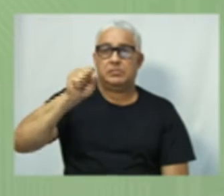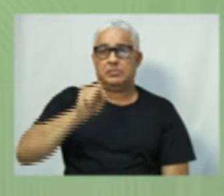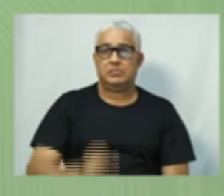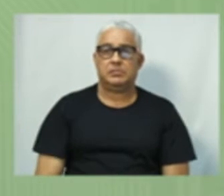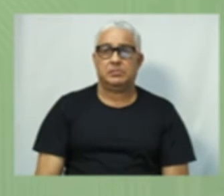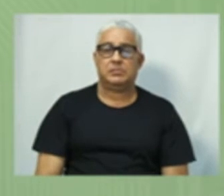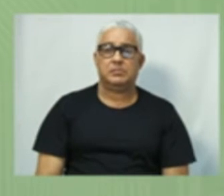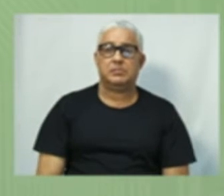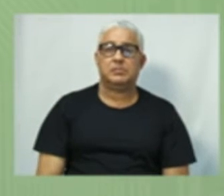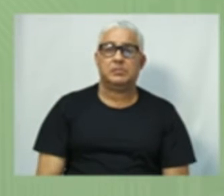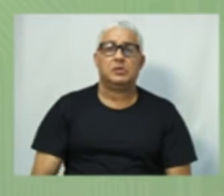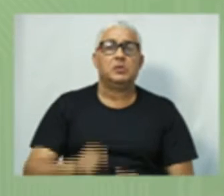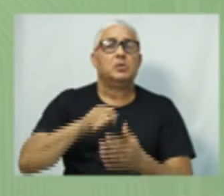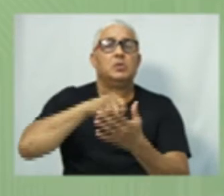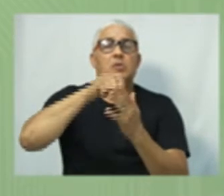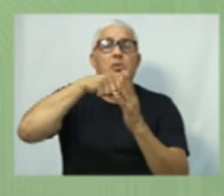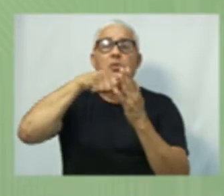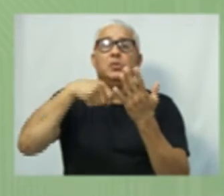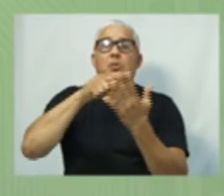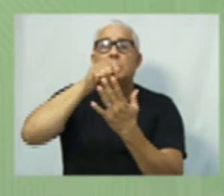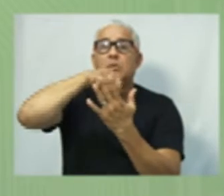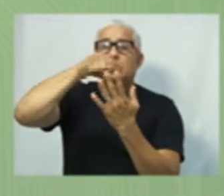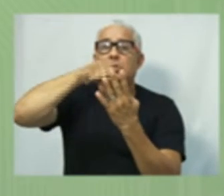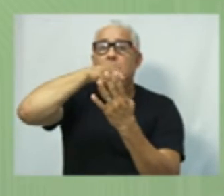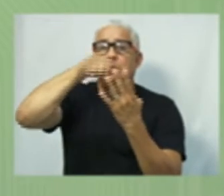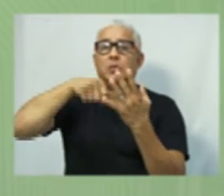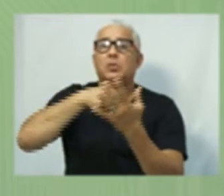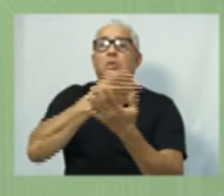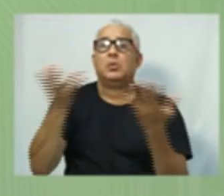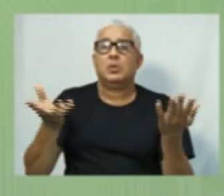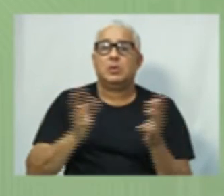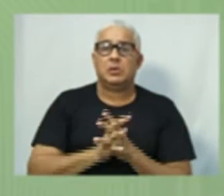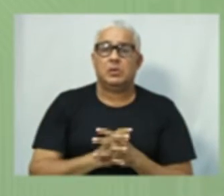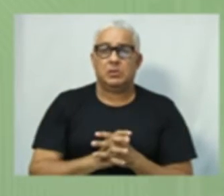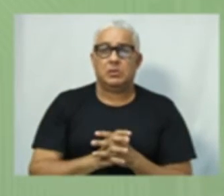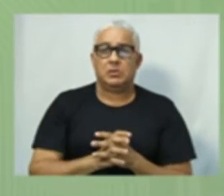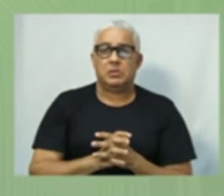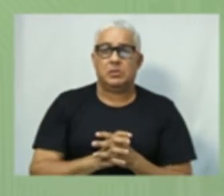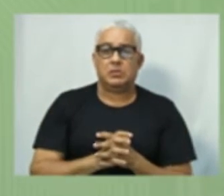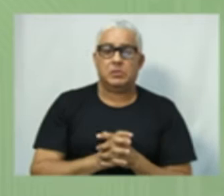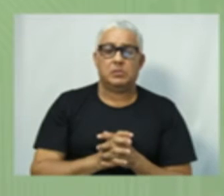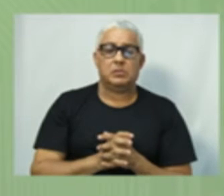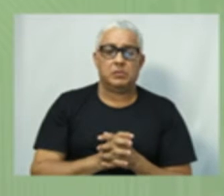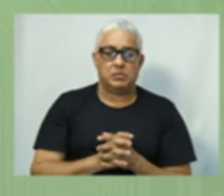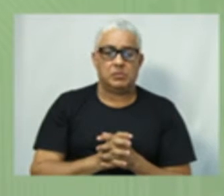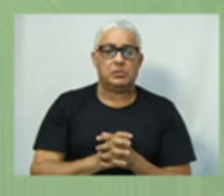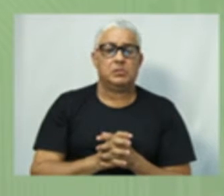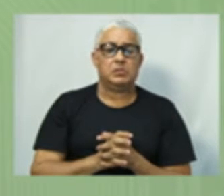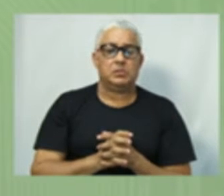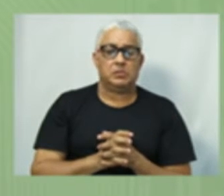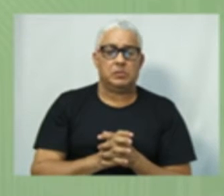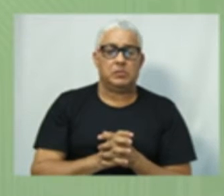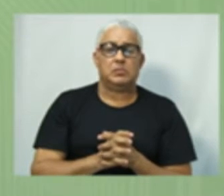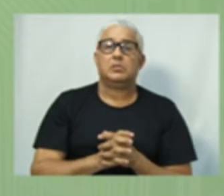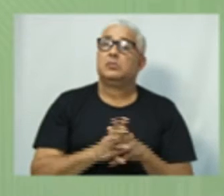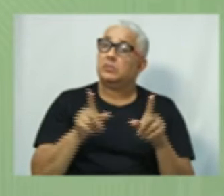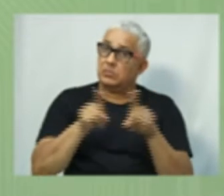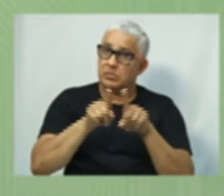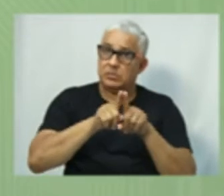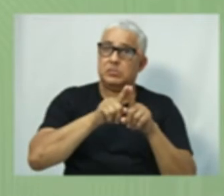Qual é a periodicidade do COFINS? Como é que é? Notou o nome, tutor? É isso aí, ó.